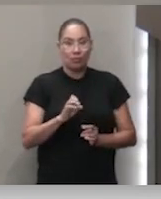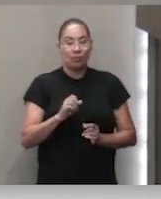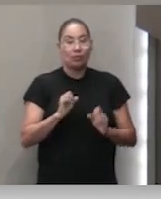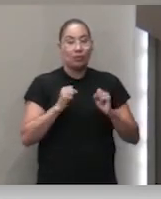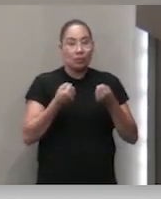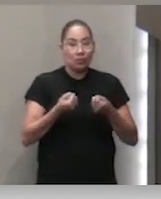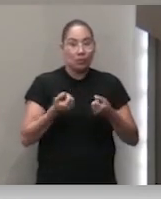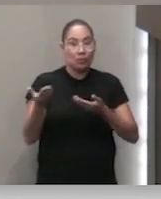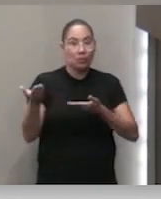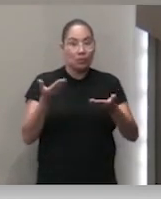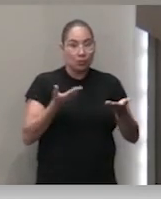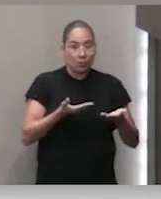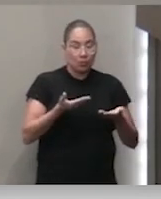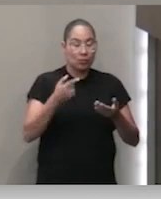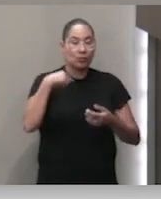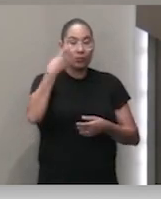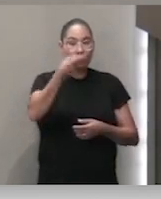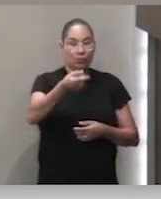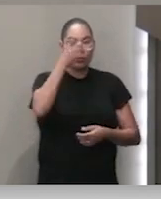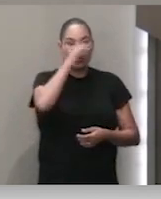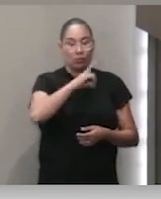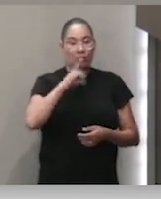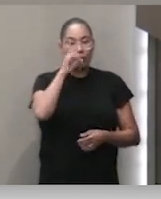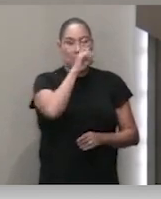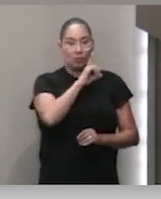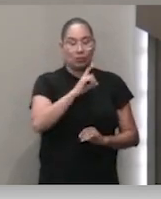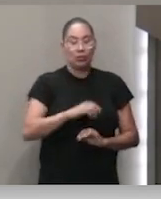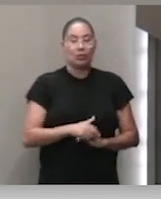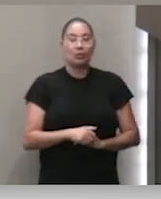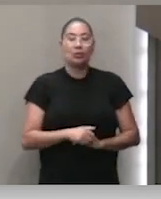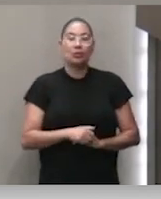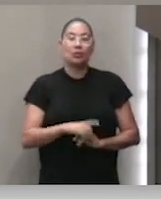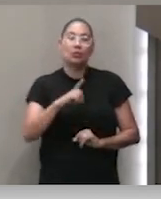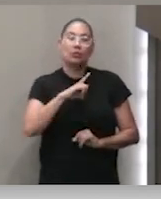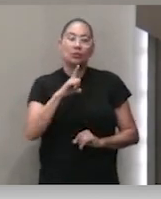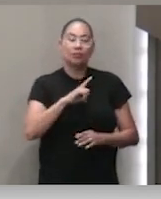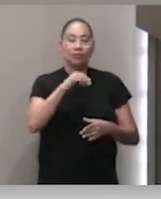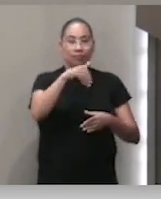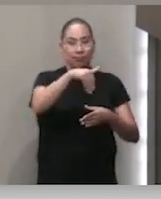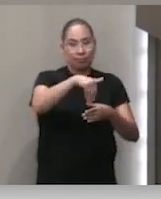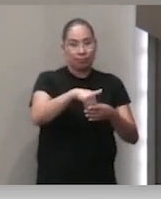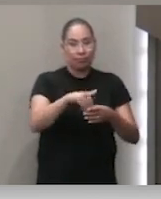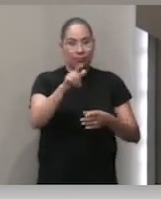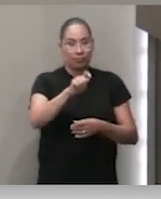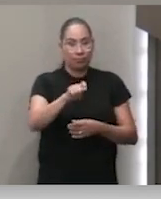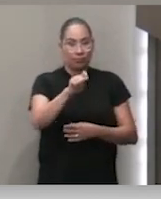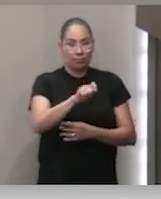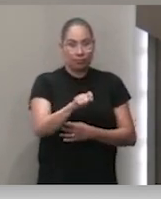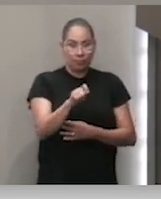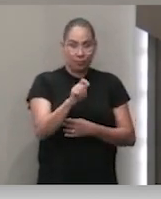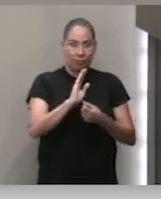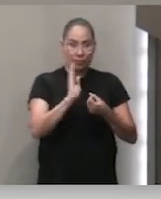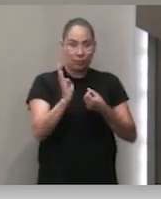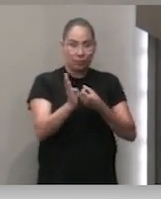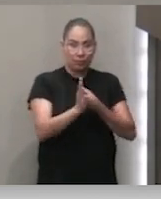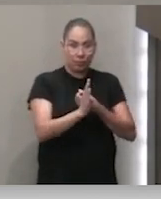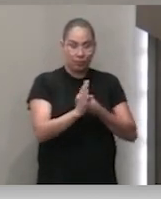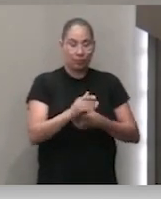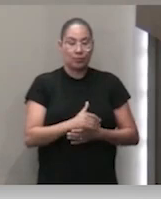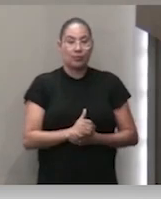então o convite para o próximo domingo aí, né? Teremos eleições das associações de